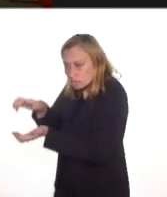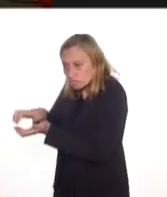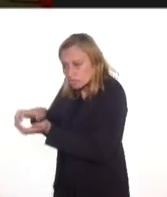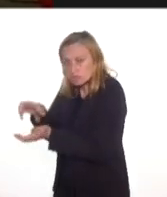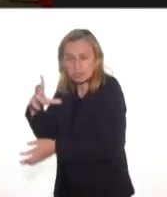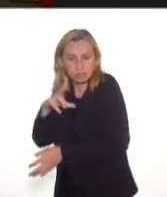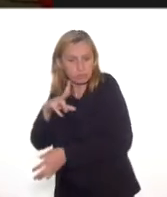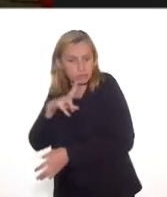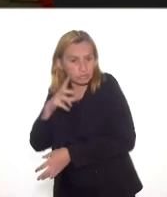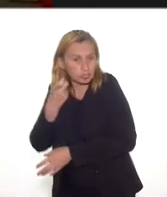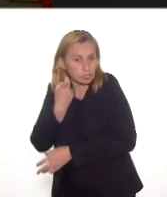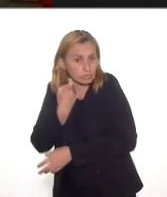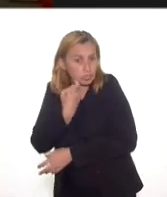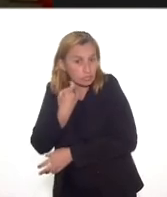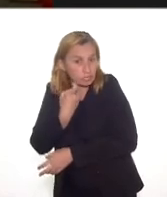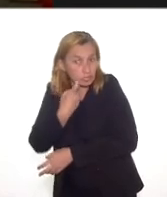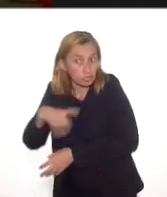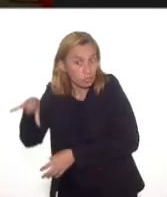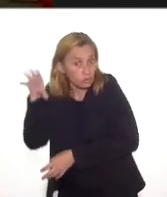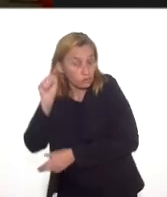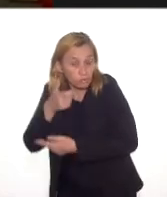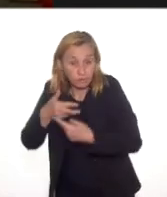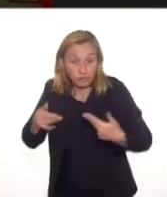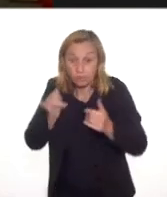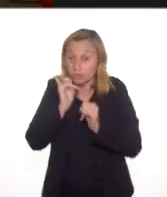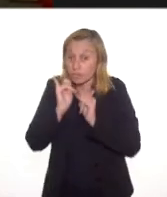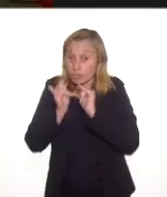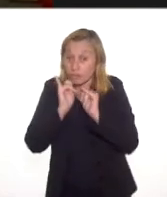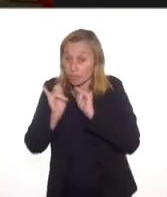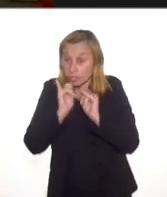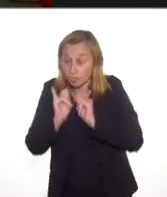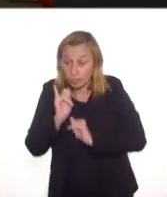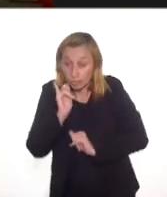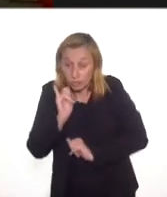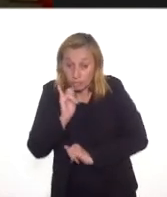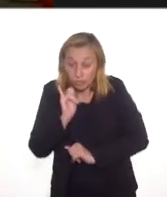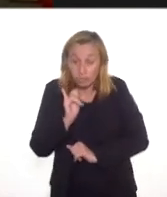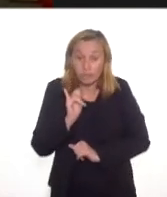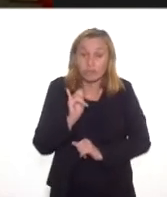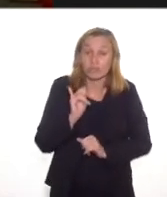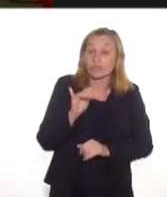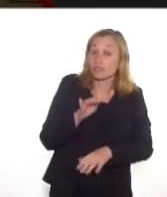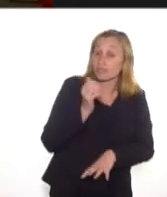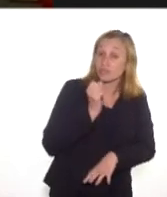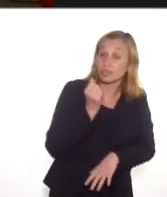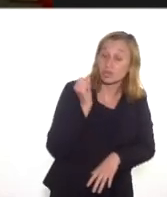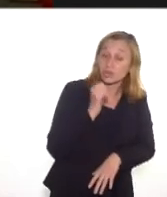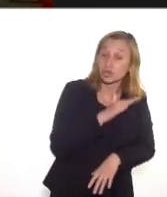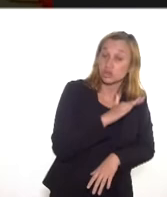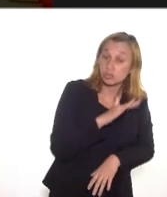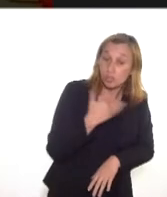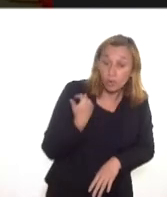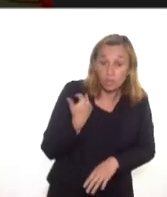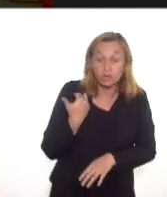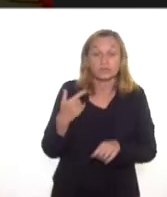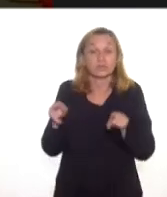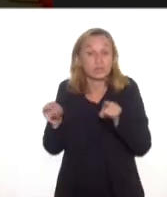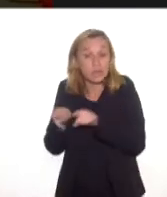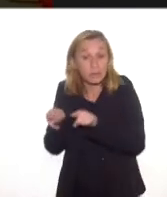própria sexta-feira, ouvi diversos relatos de execuções, ouvimos relatos